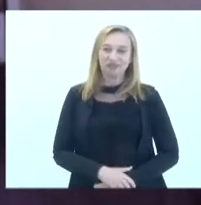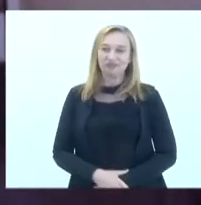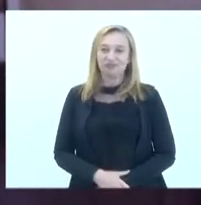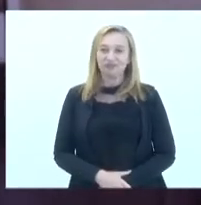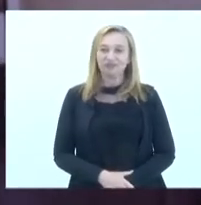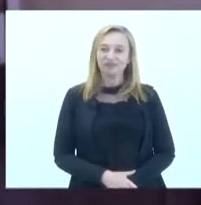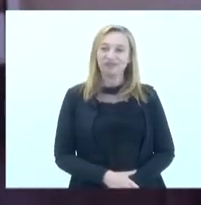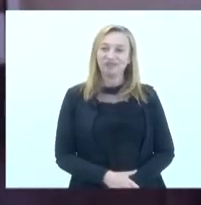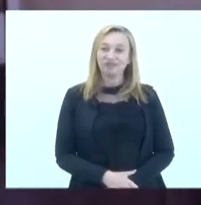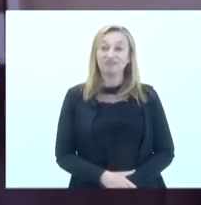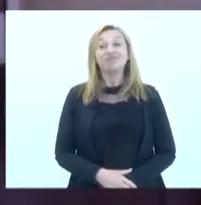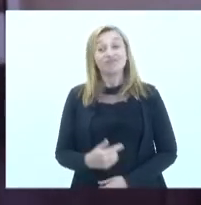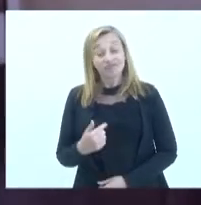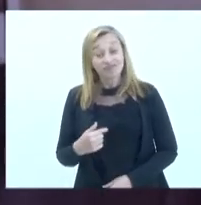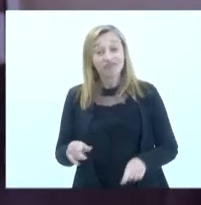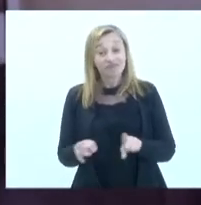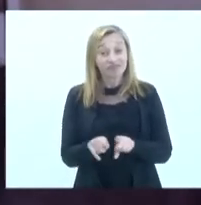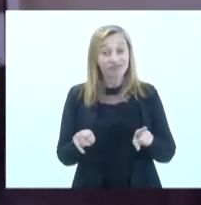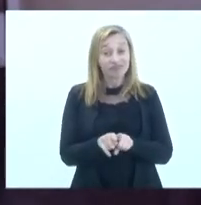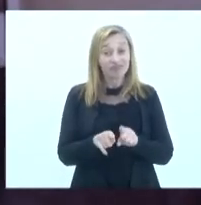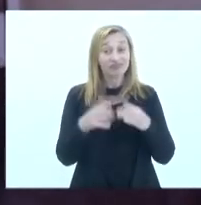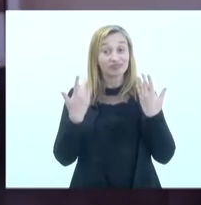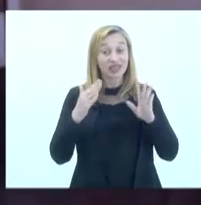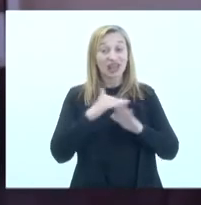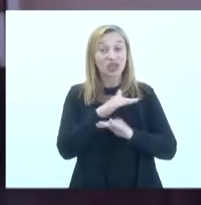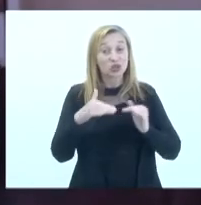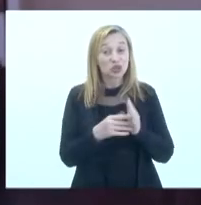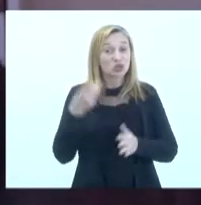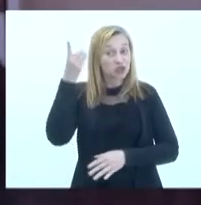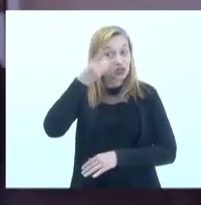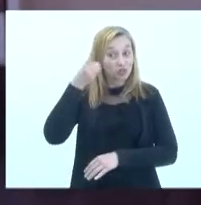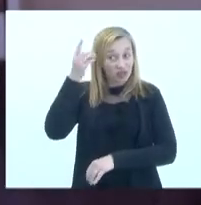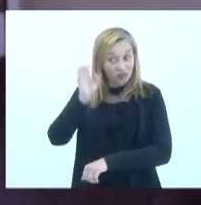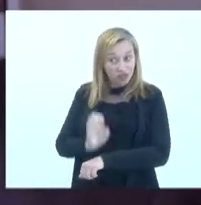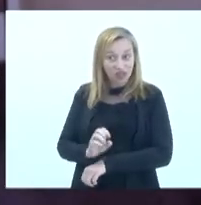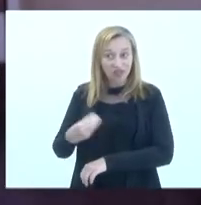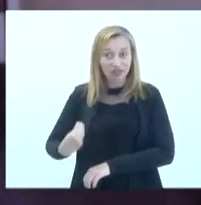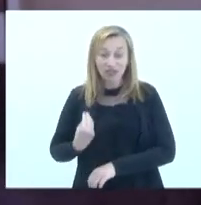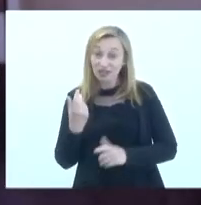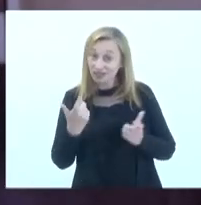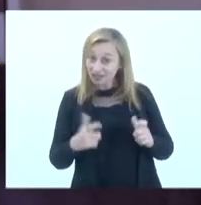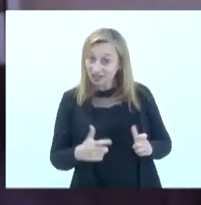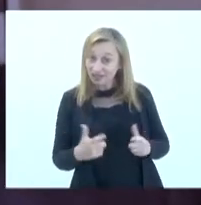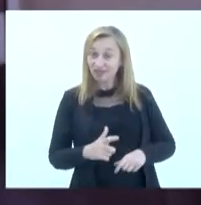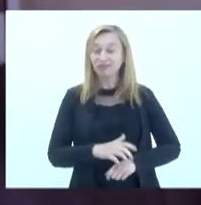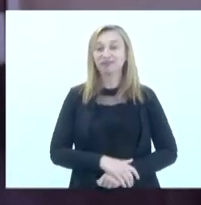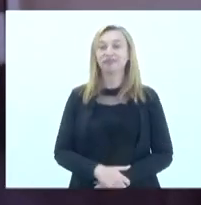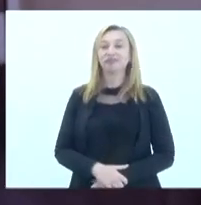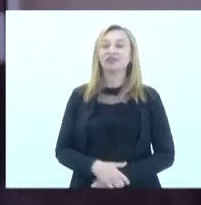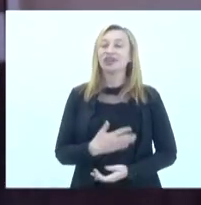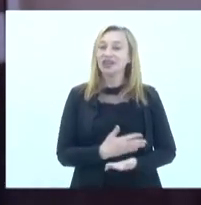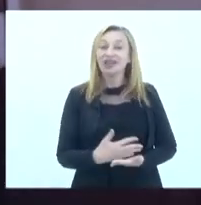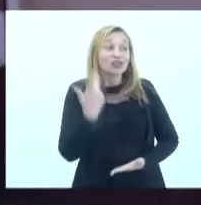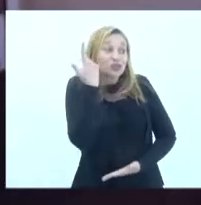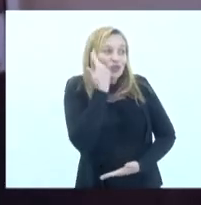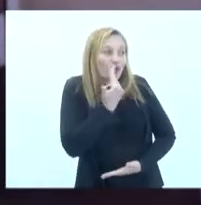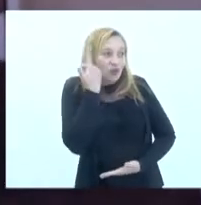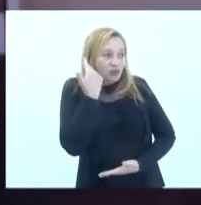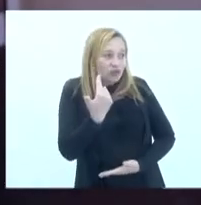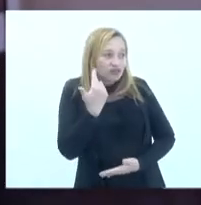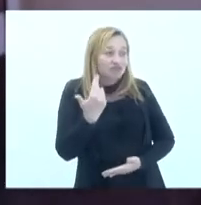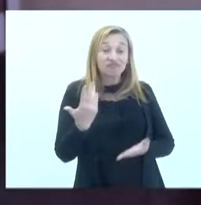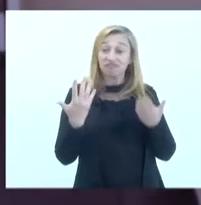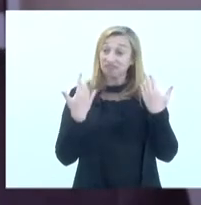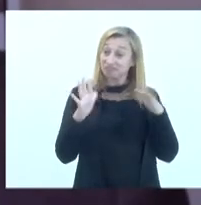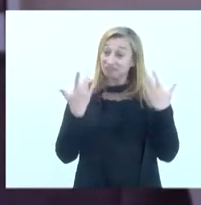na figura de quem eu também cumprimento todos os parlamentares do Estado aqui presente. Quero começar, naturalmente, enaltecendo o